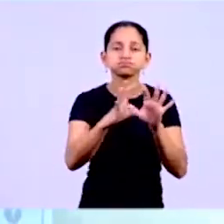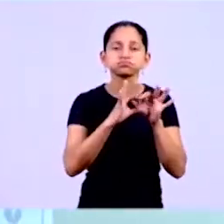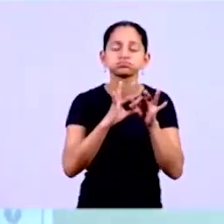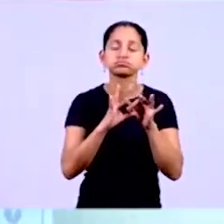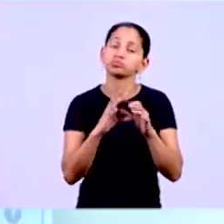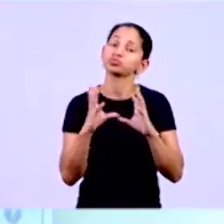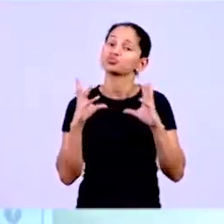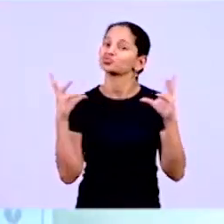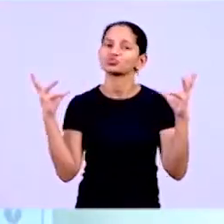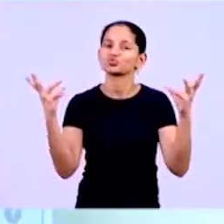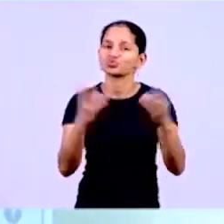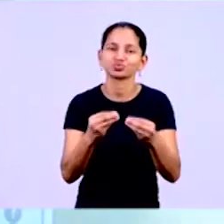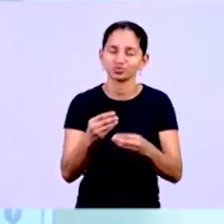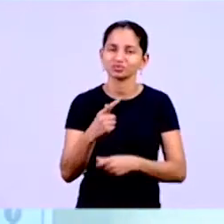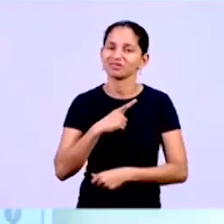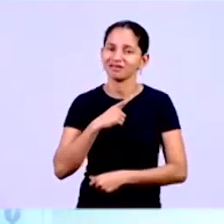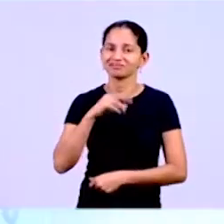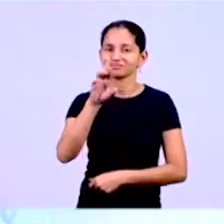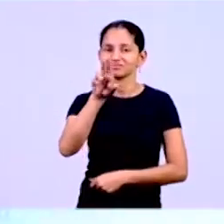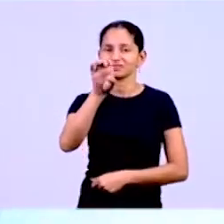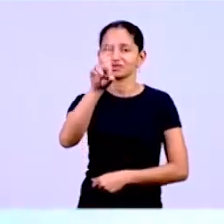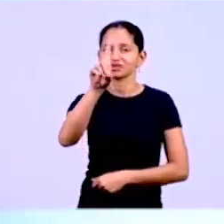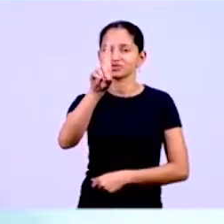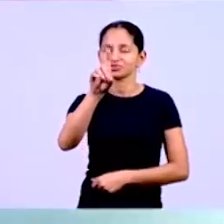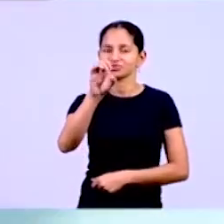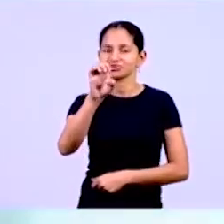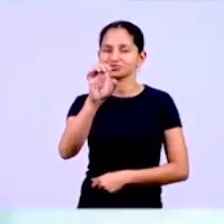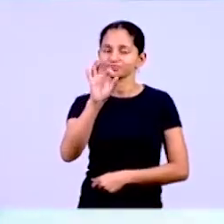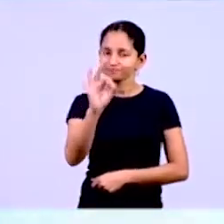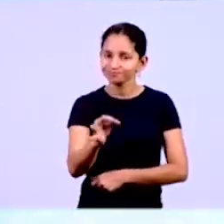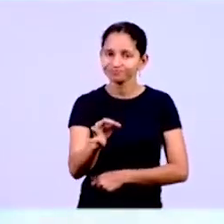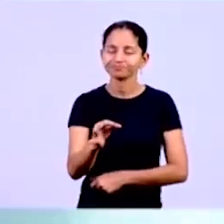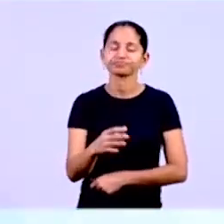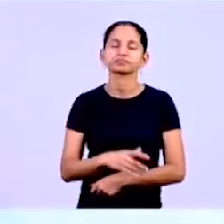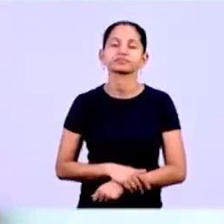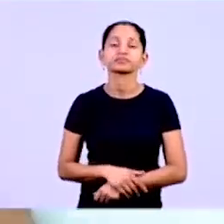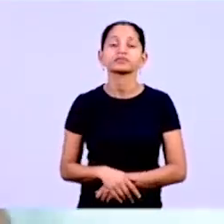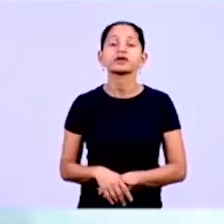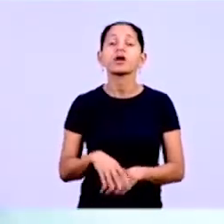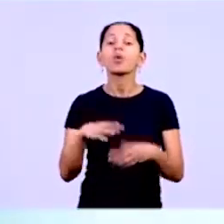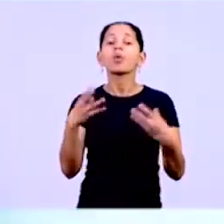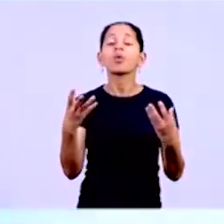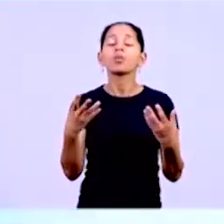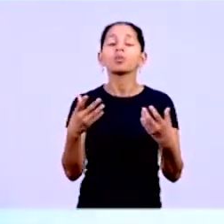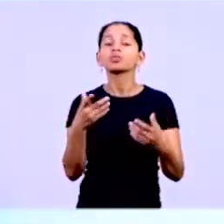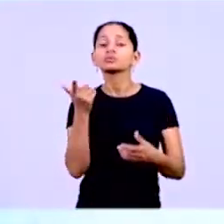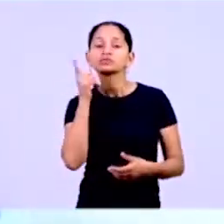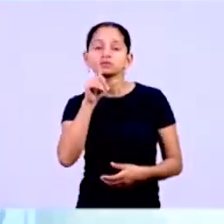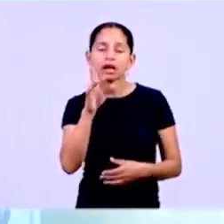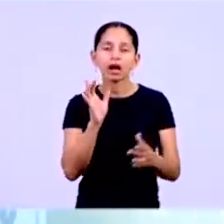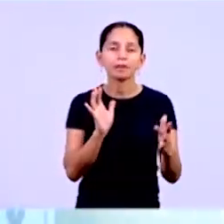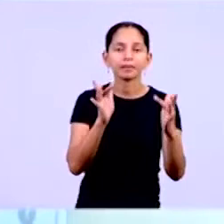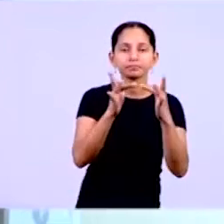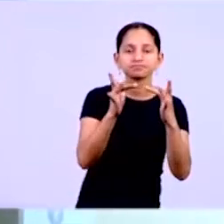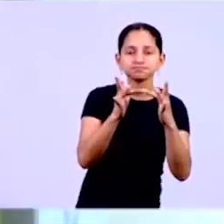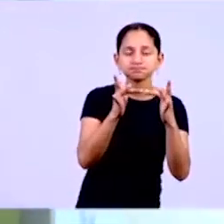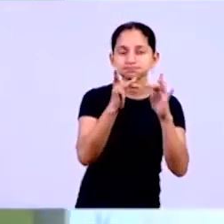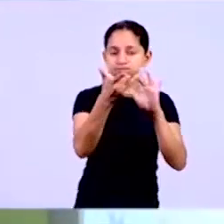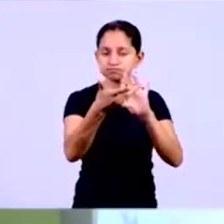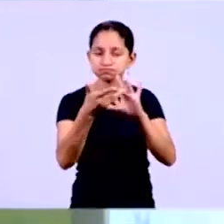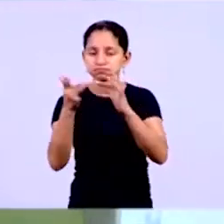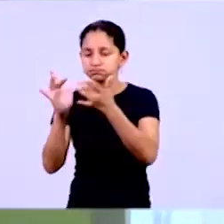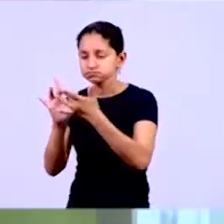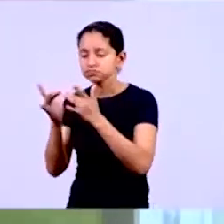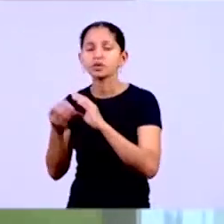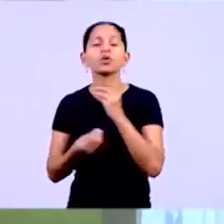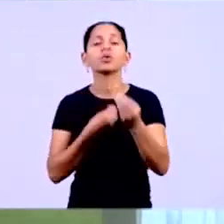as redes se comunicam com TCP/IP. E a estrutura física é como os computadores se comunicam, né? Hoje, vamos